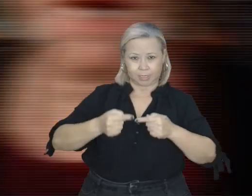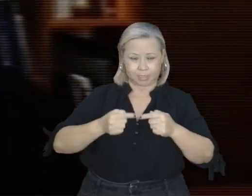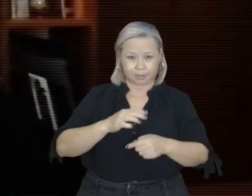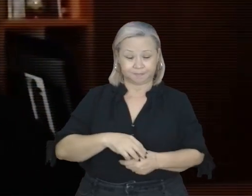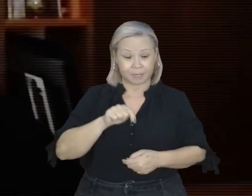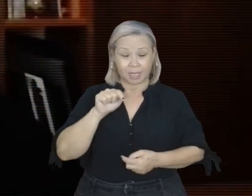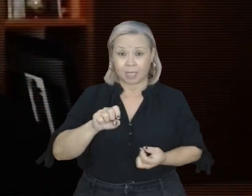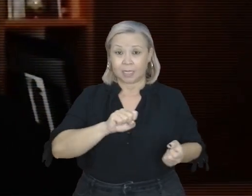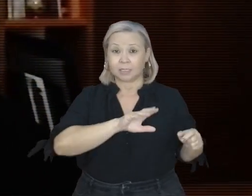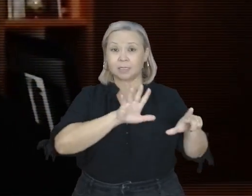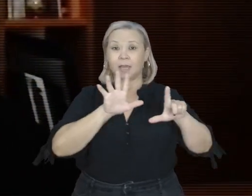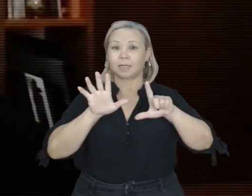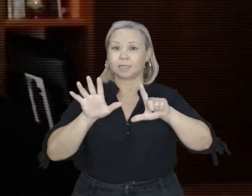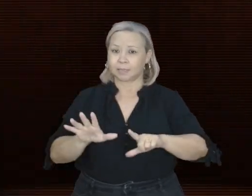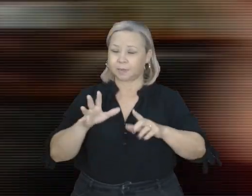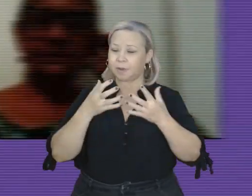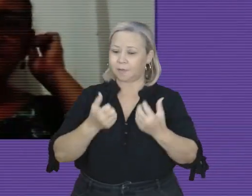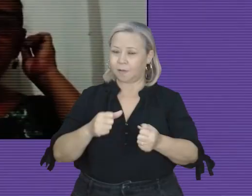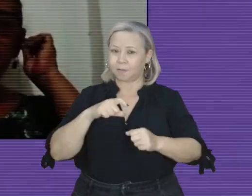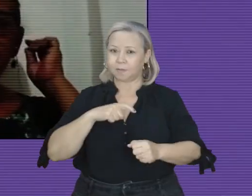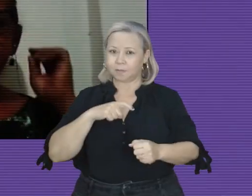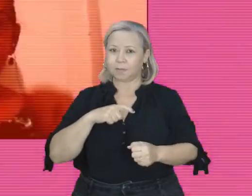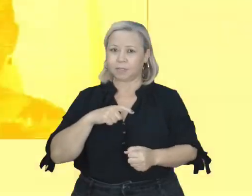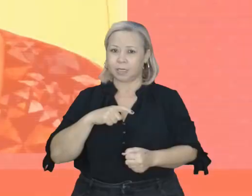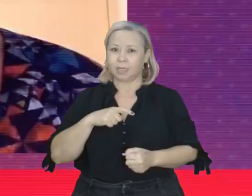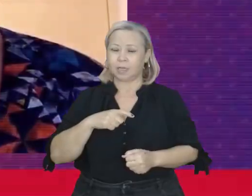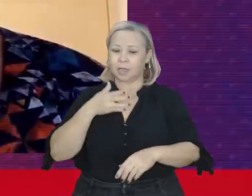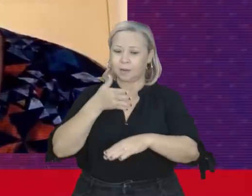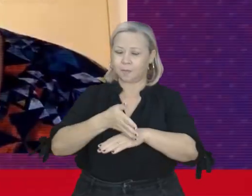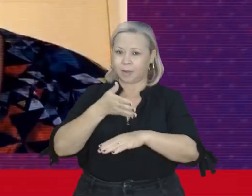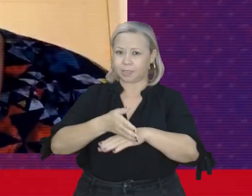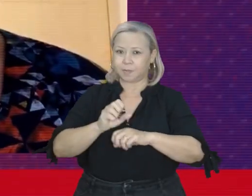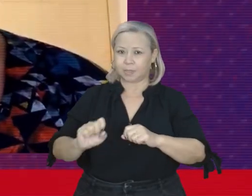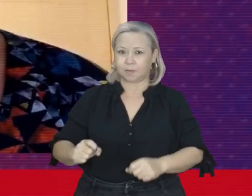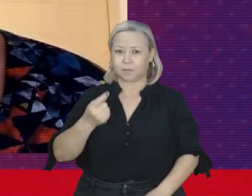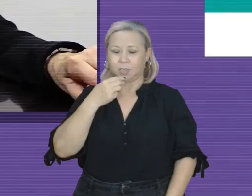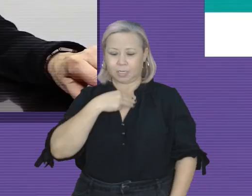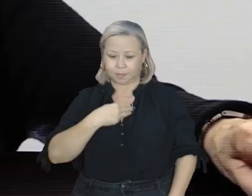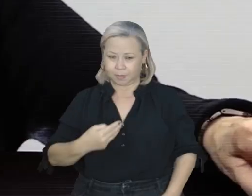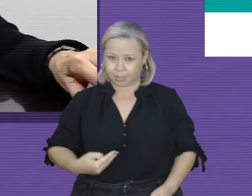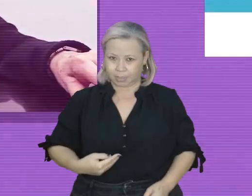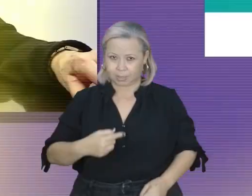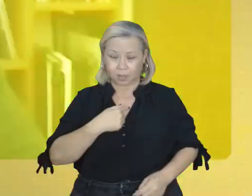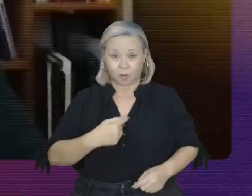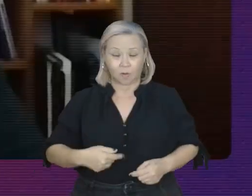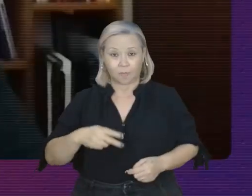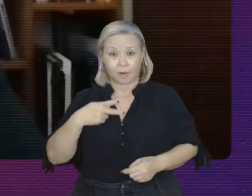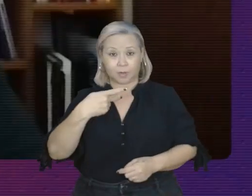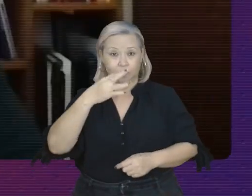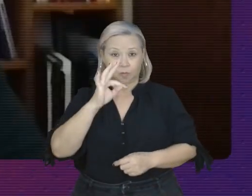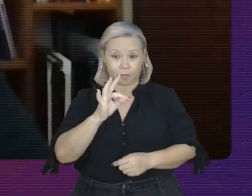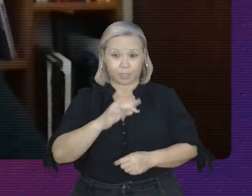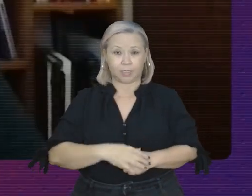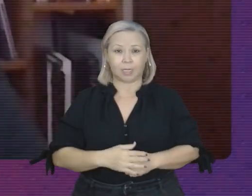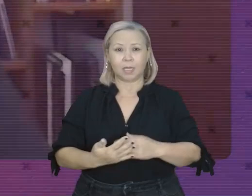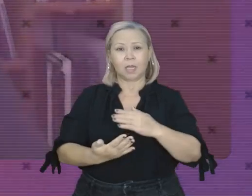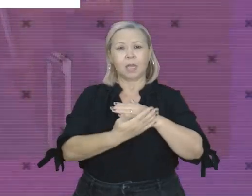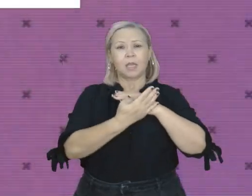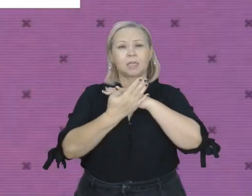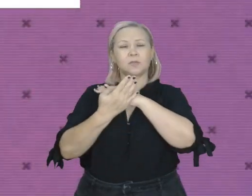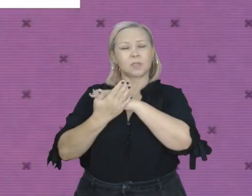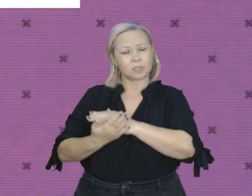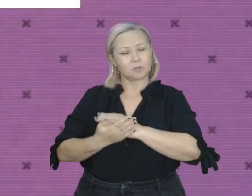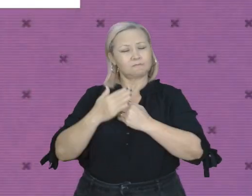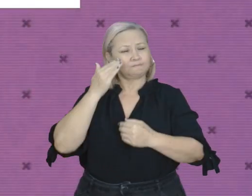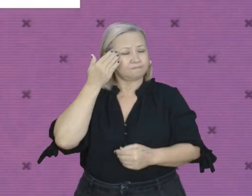nesta semana, vamos recordar a participação de ex-ministras dos governos petistas que nos ajudam a